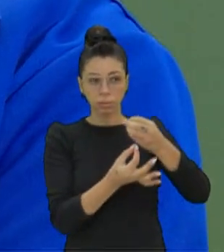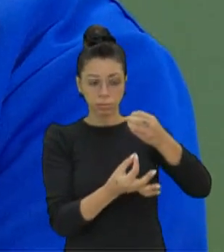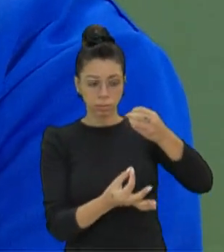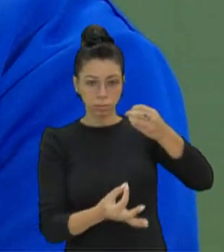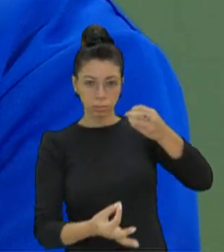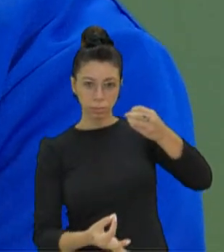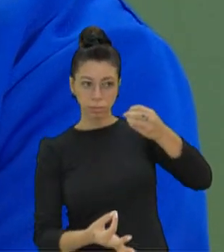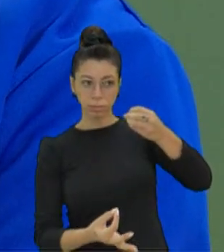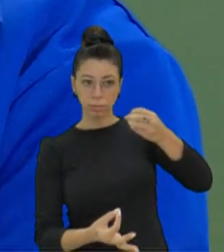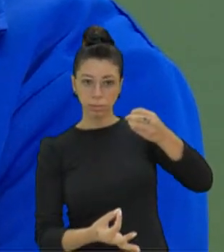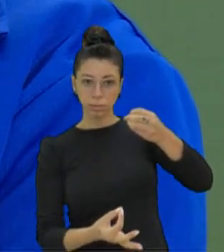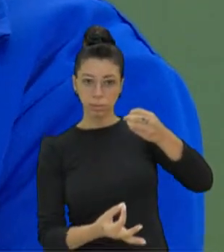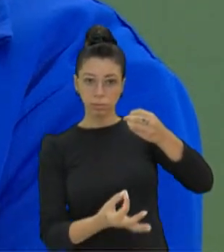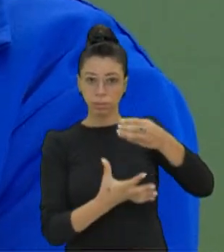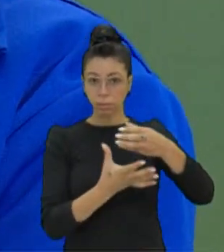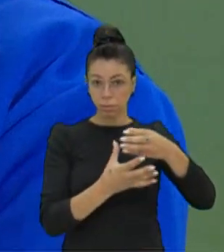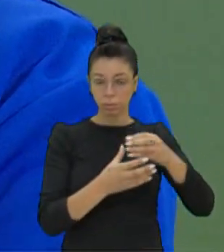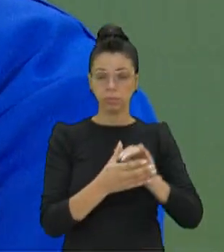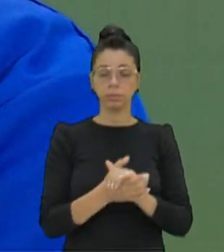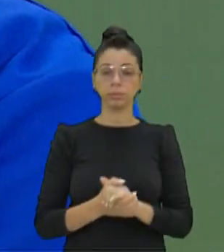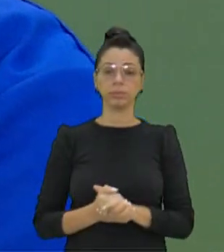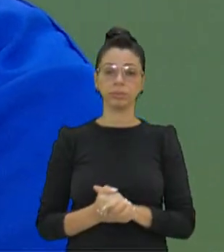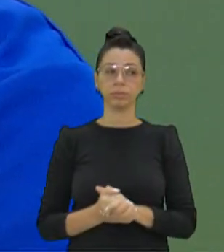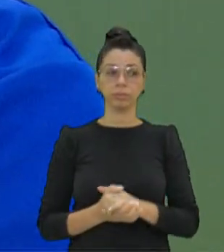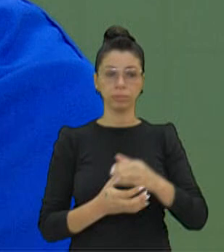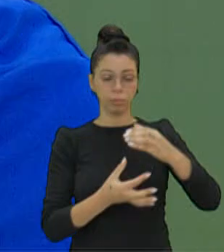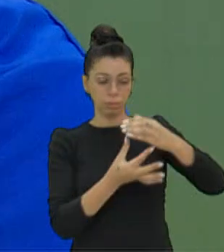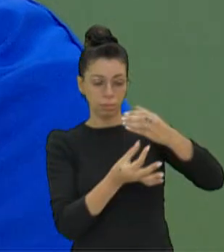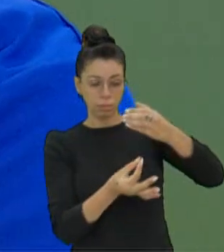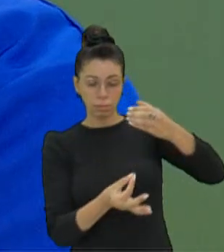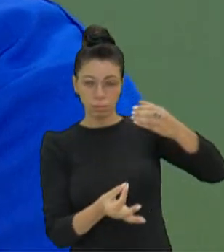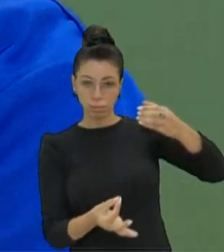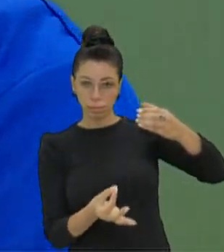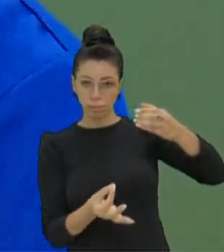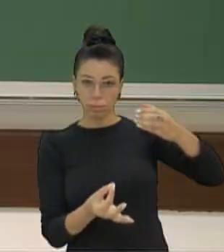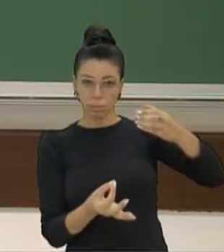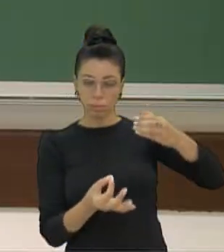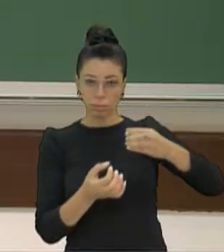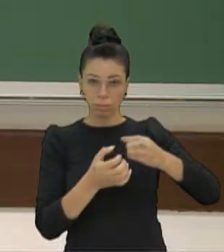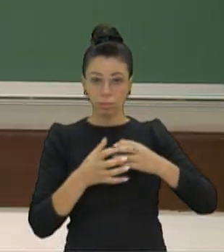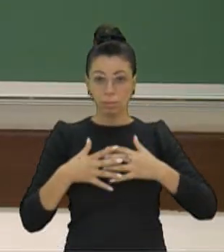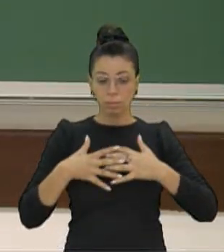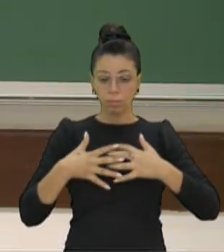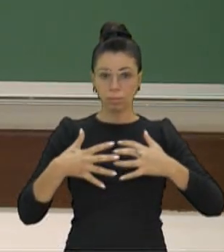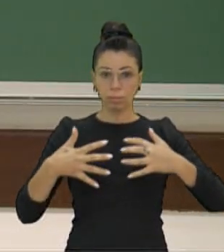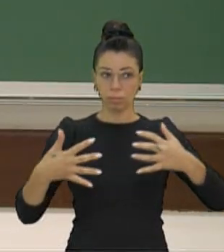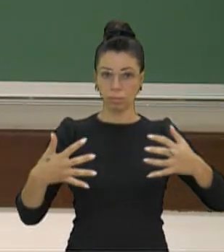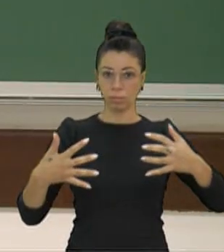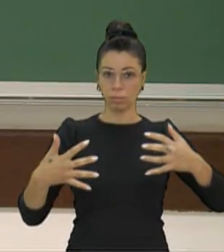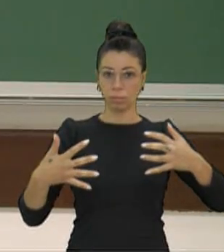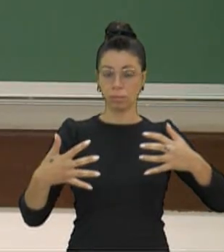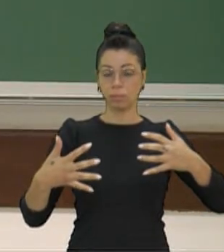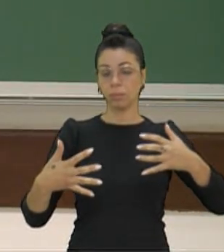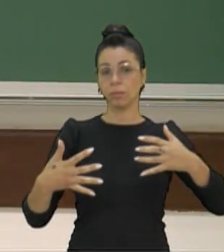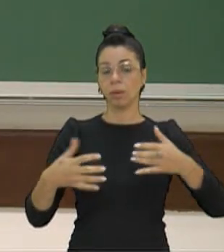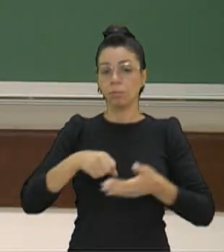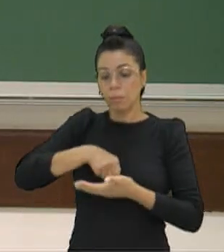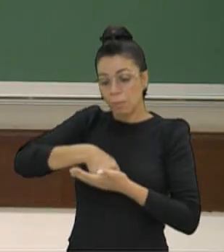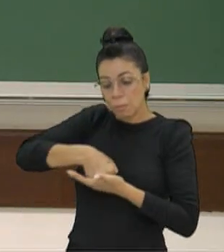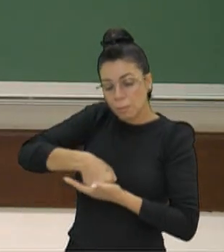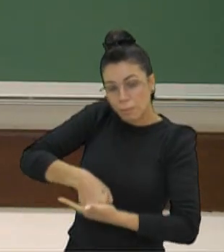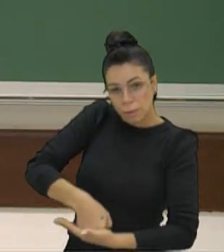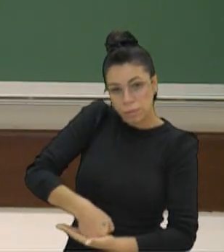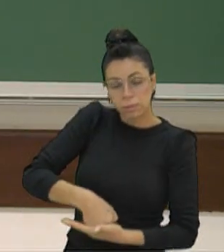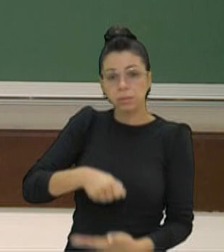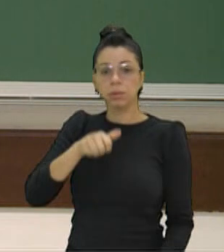bexigas enchem. Ou seja, quando o diafragma desce, os pulmões se enchem de ar, né? Essa pressão faz com que o